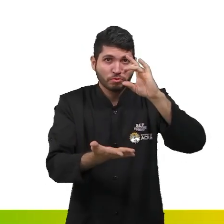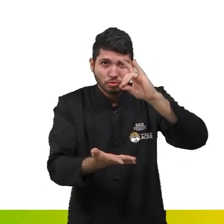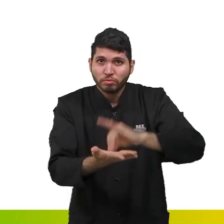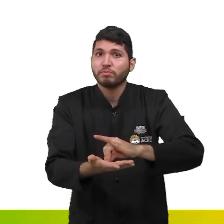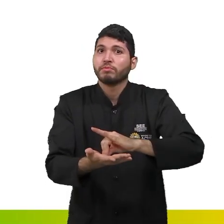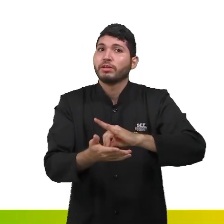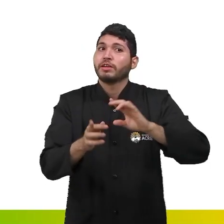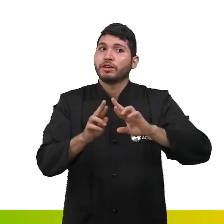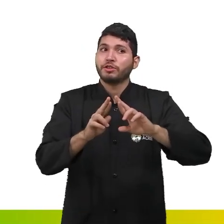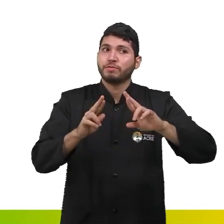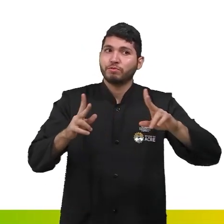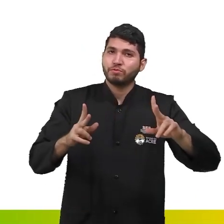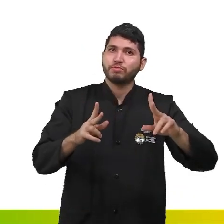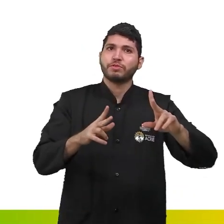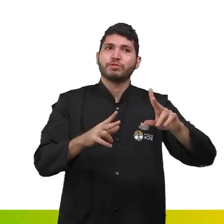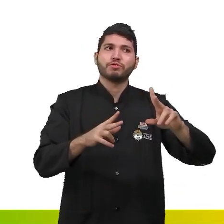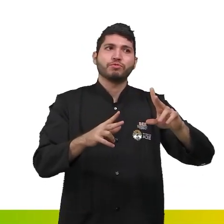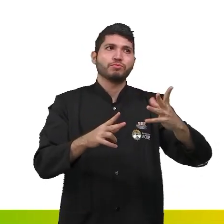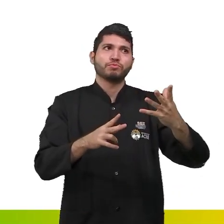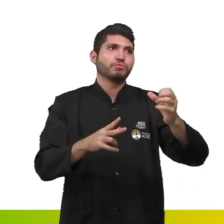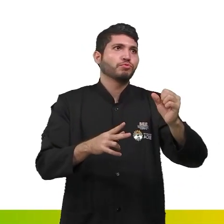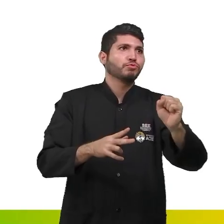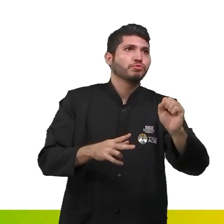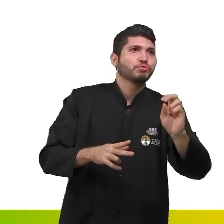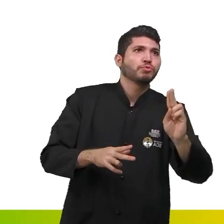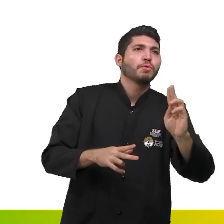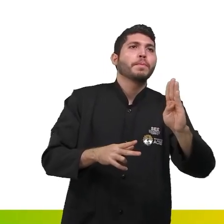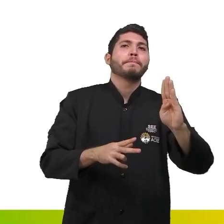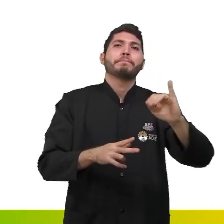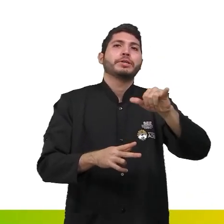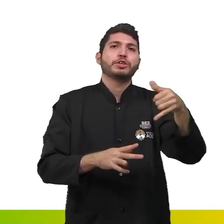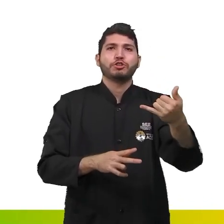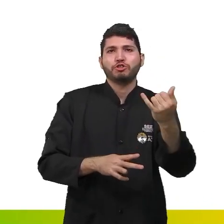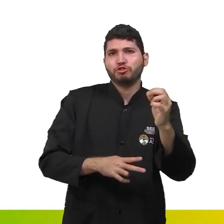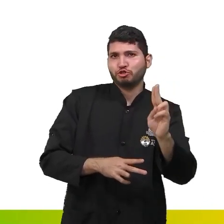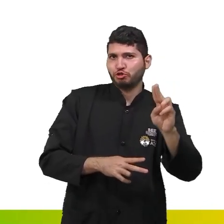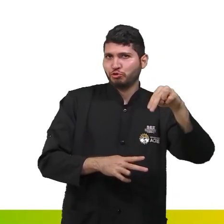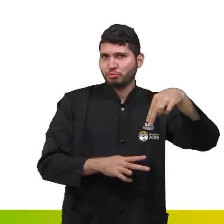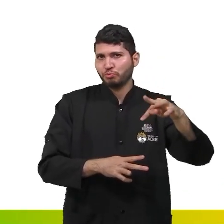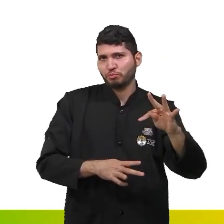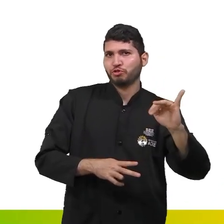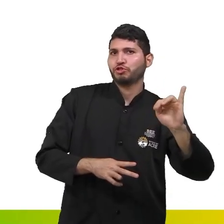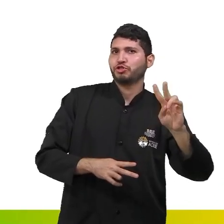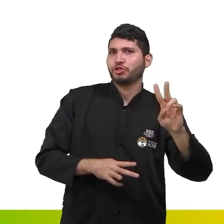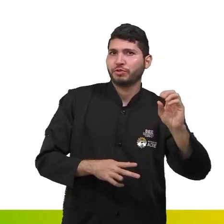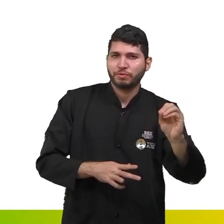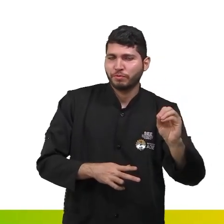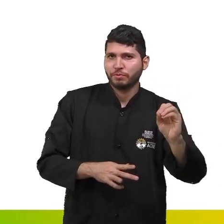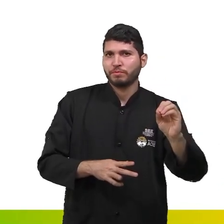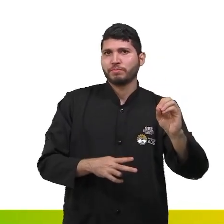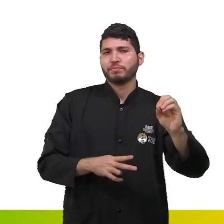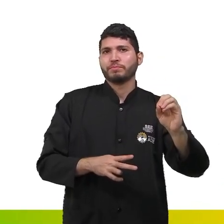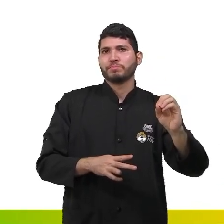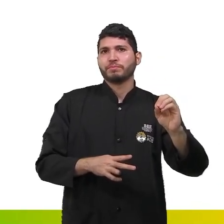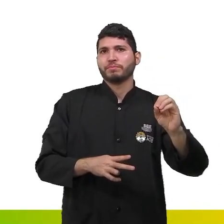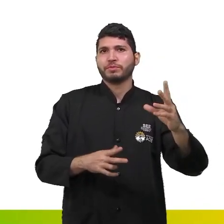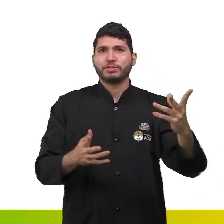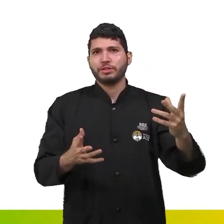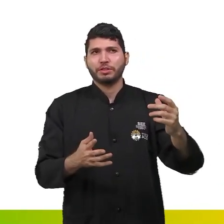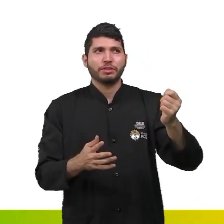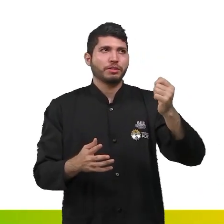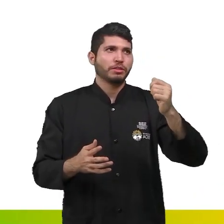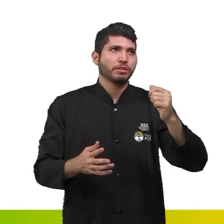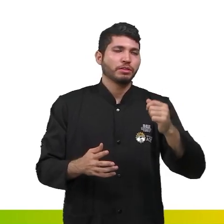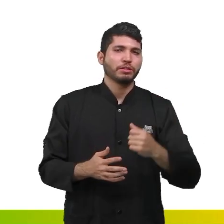É diferente do modo subjuntivo, que é algo imaterial, que é uma possibilidade, que é uma